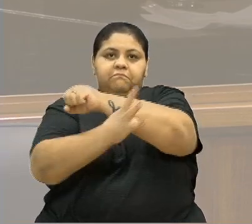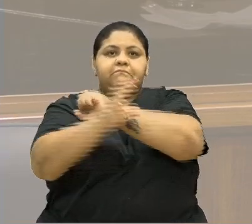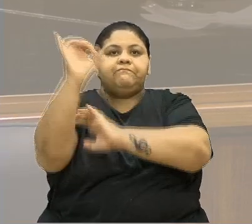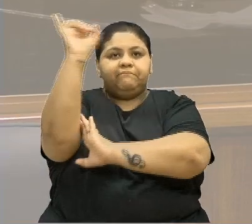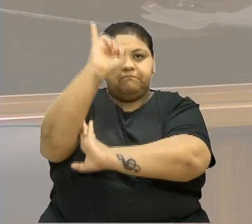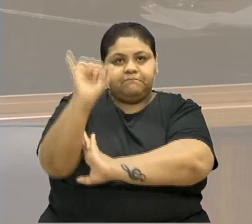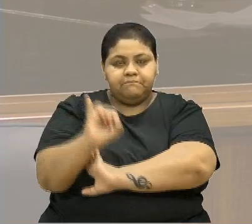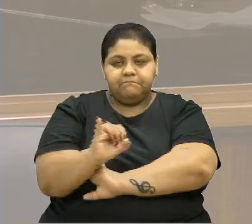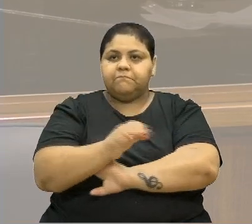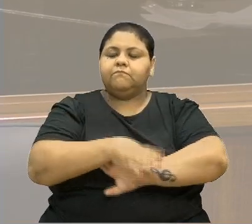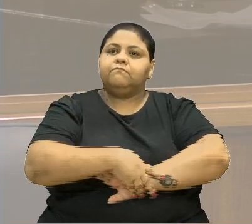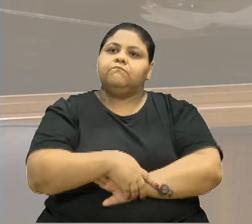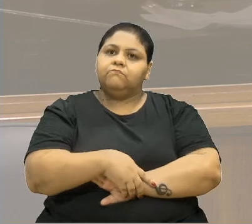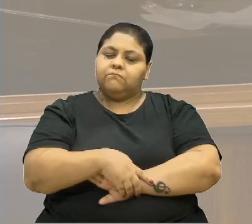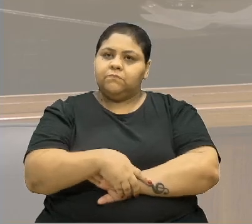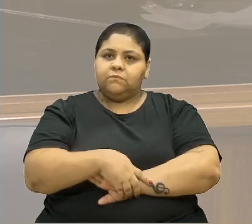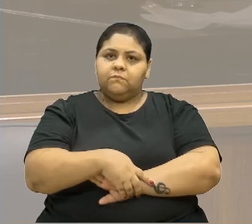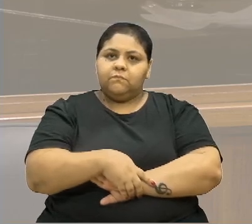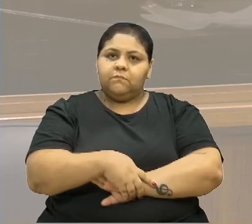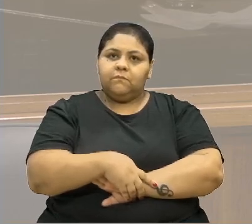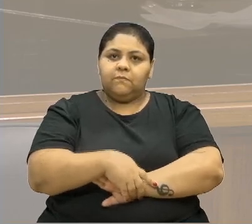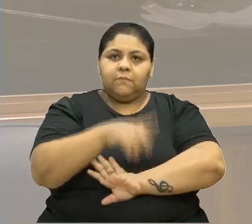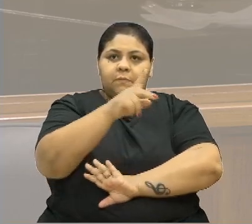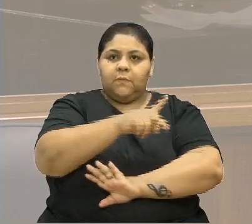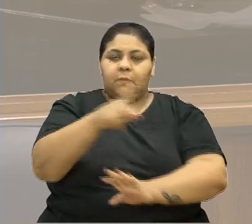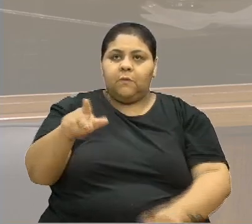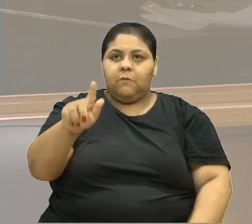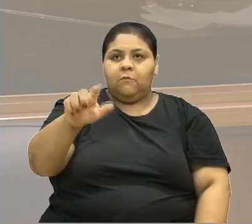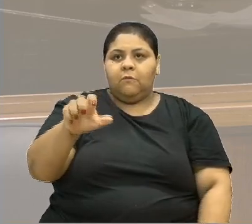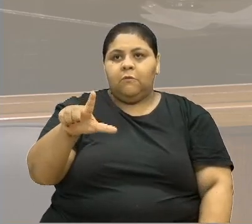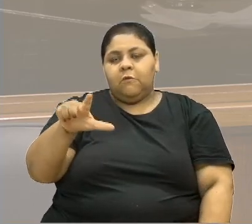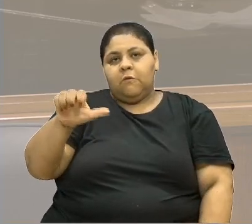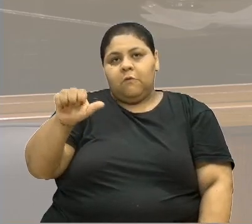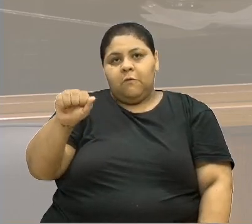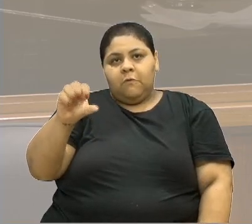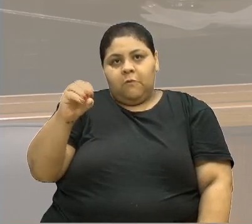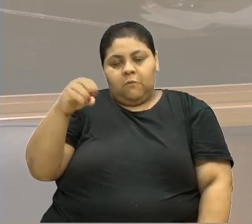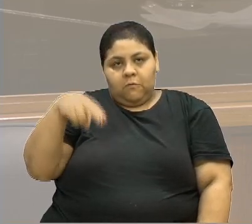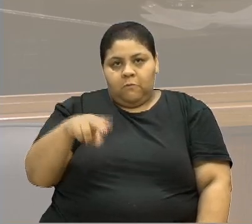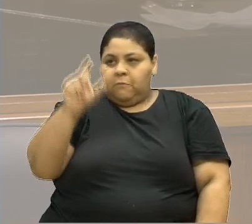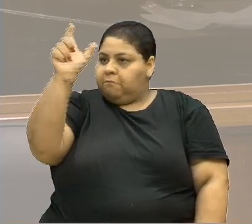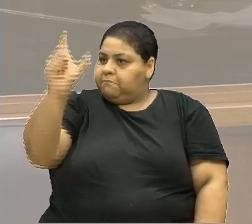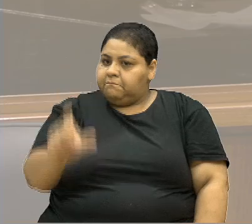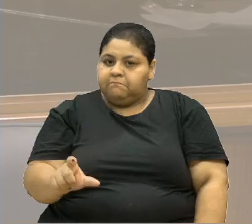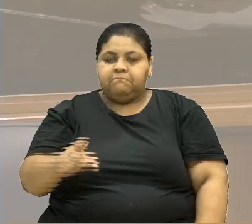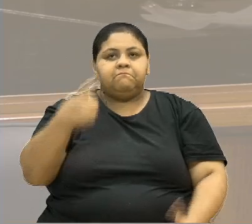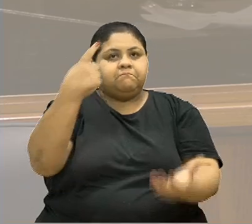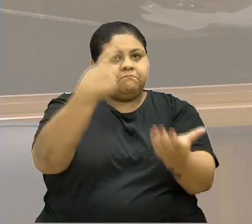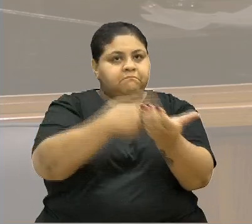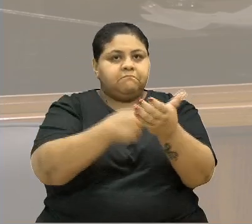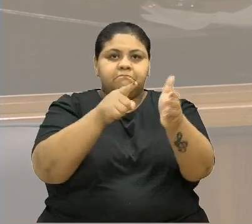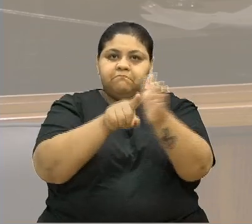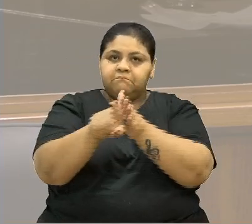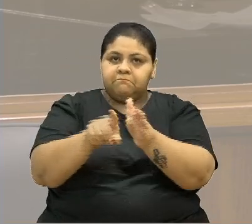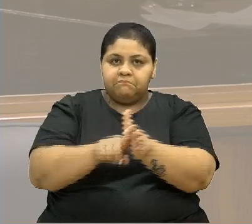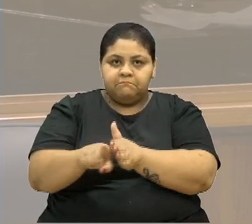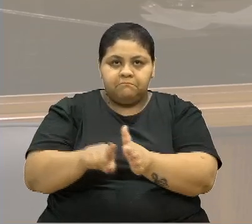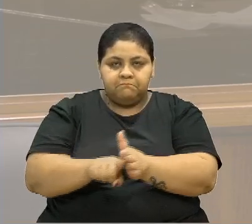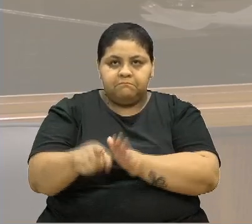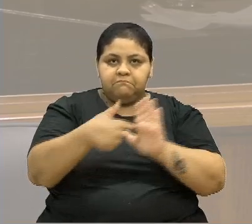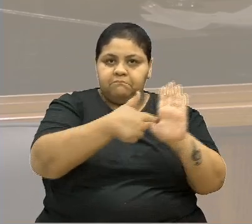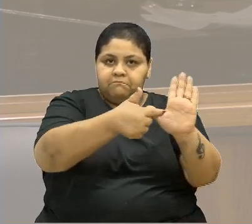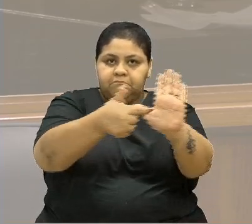italiana. E o professor Gelson, que é uma pessoa muito comprometida com a pesquisa, com as